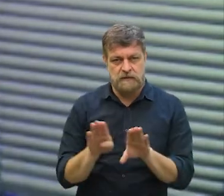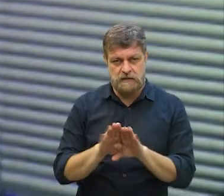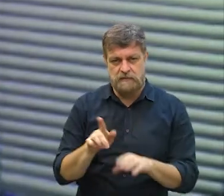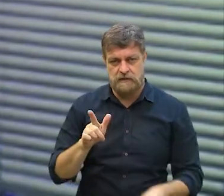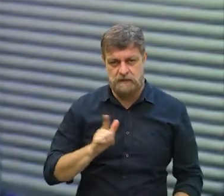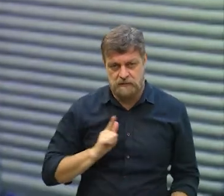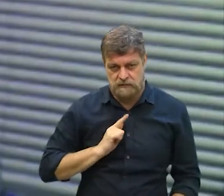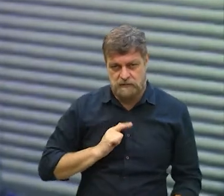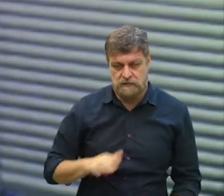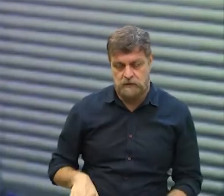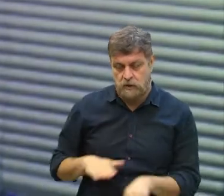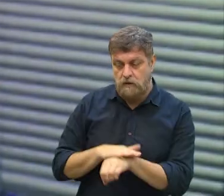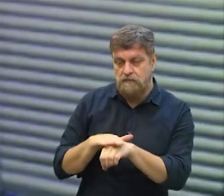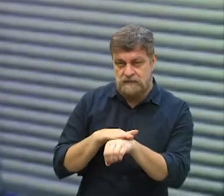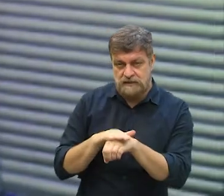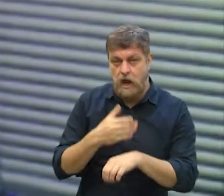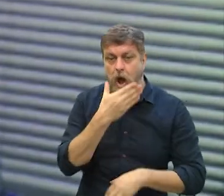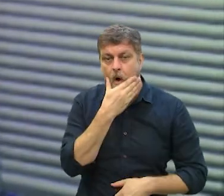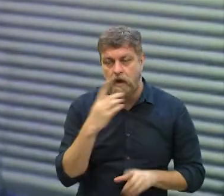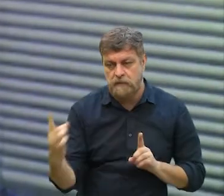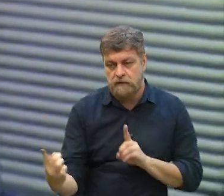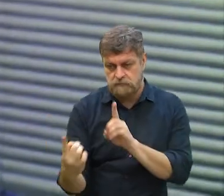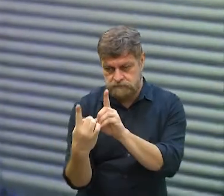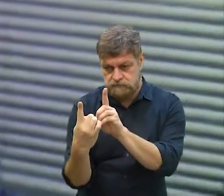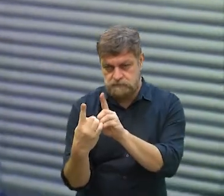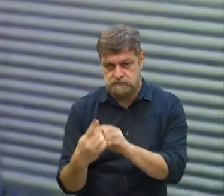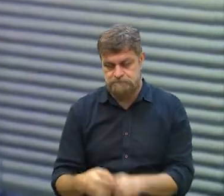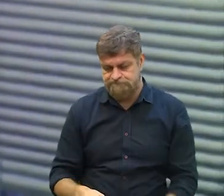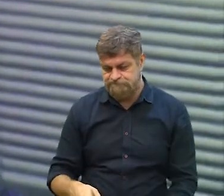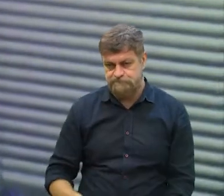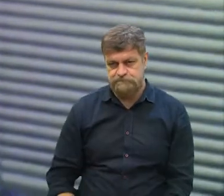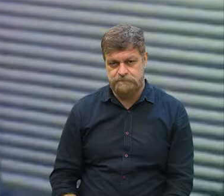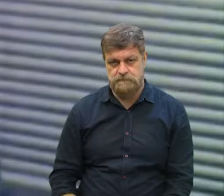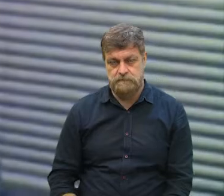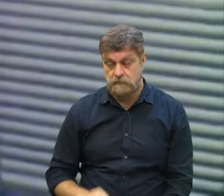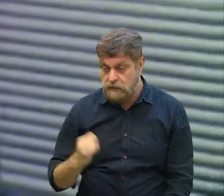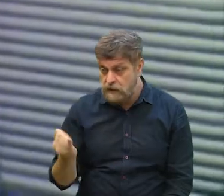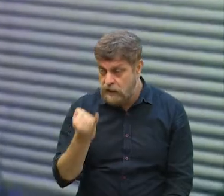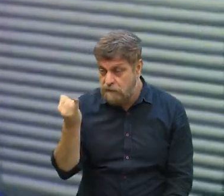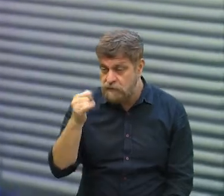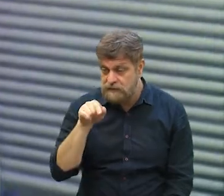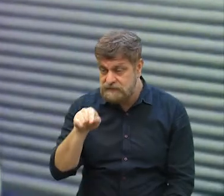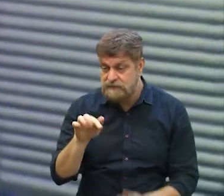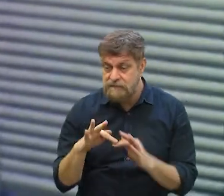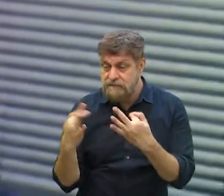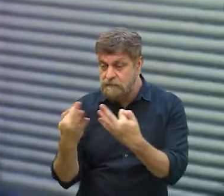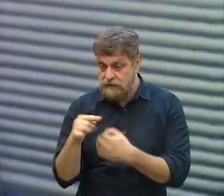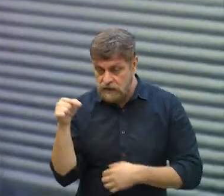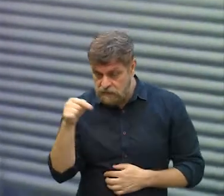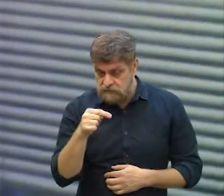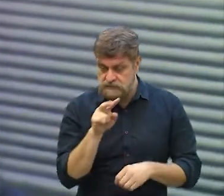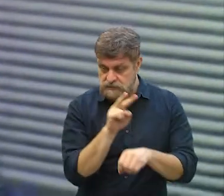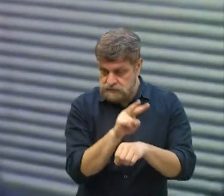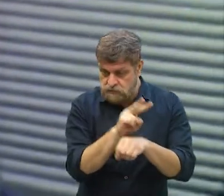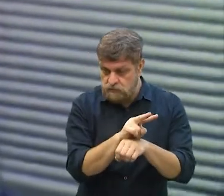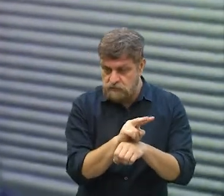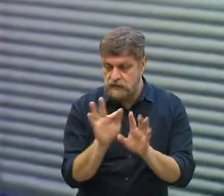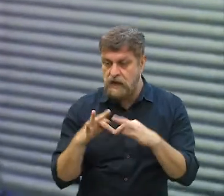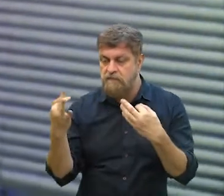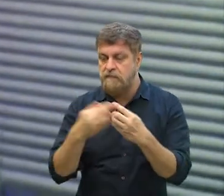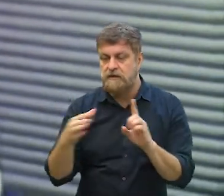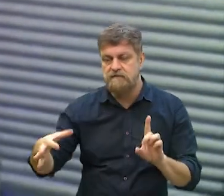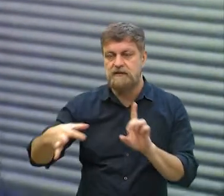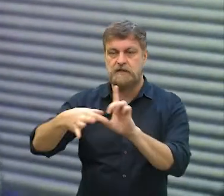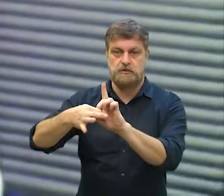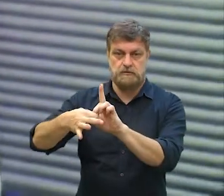também colocar pro homem, né, que nem o homem turrão aí, que a importância dele para a família, que se ele faz o exame, ele se cuida, ele vai